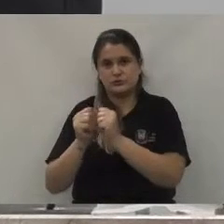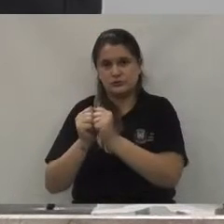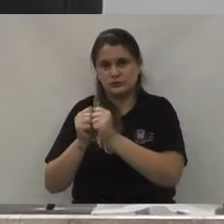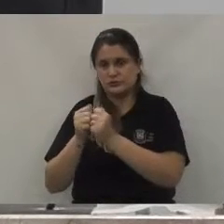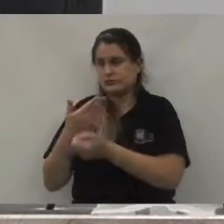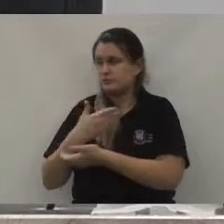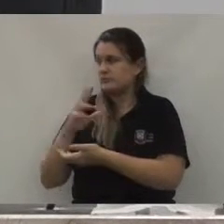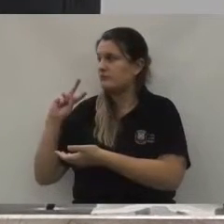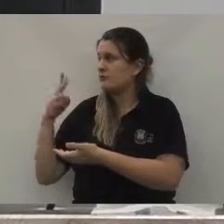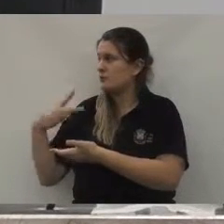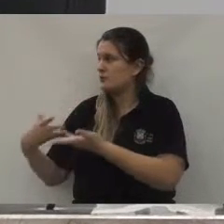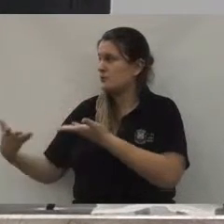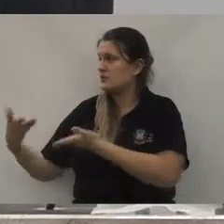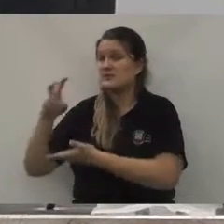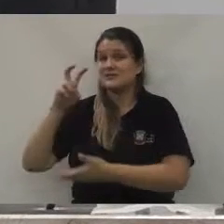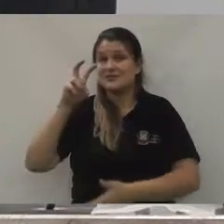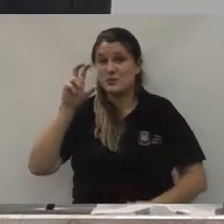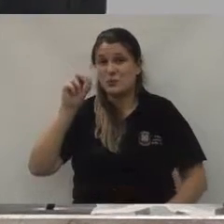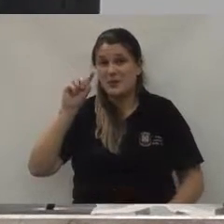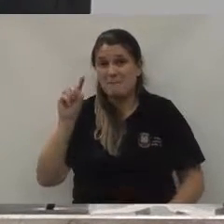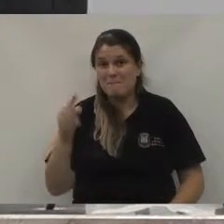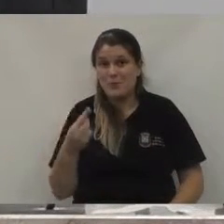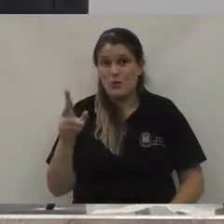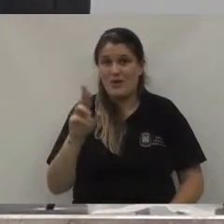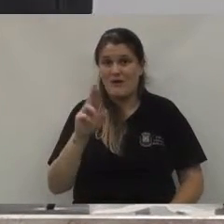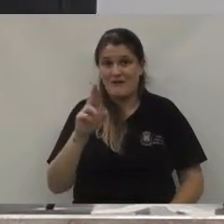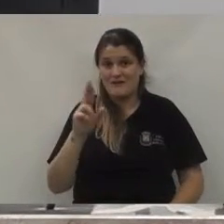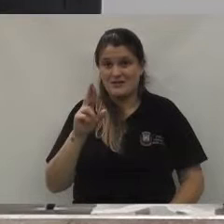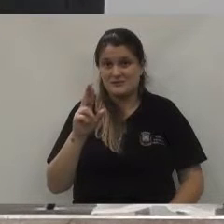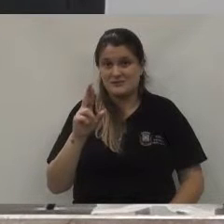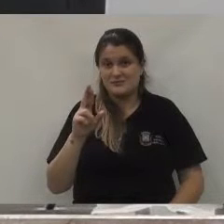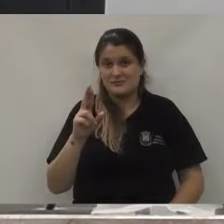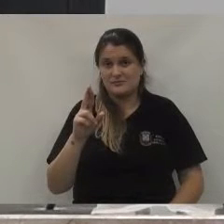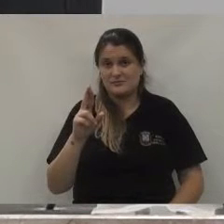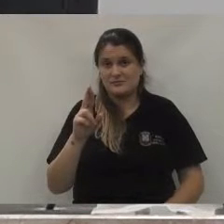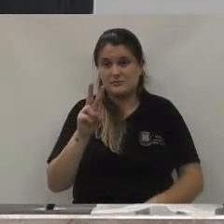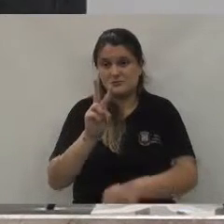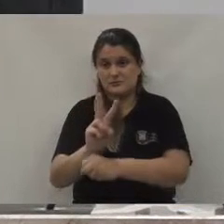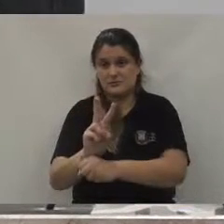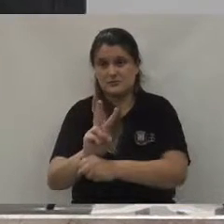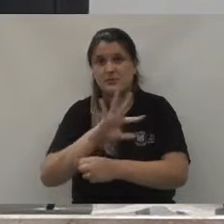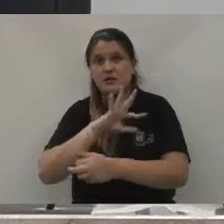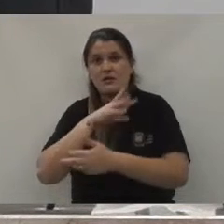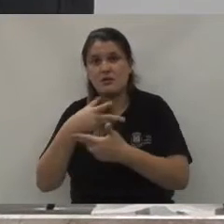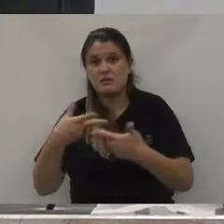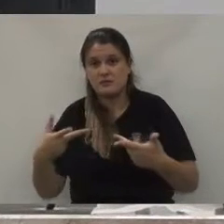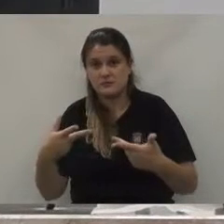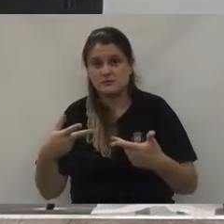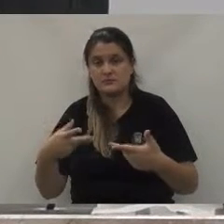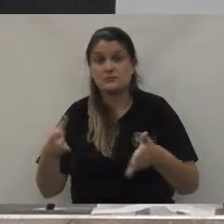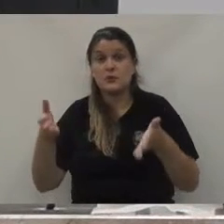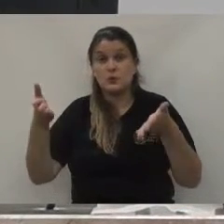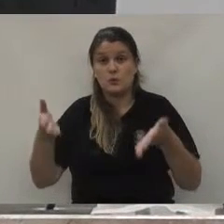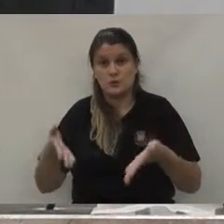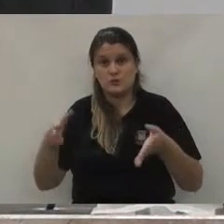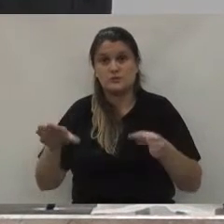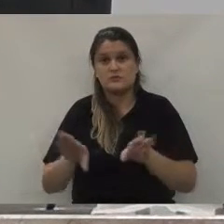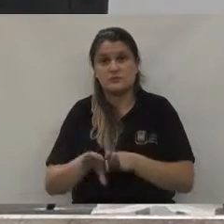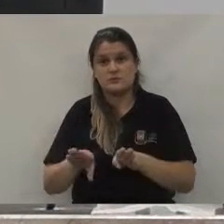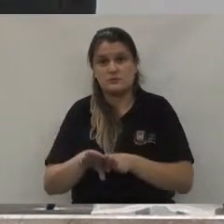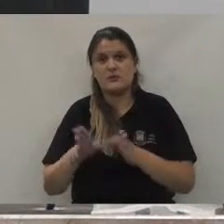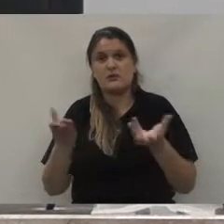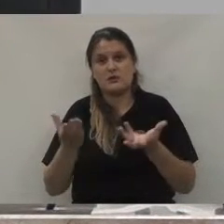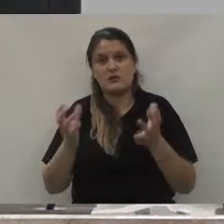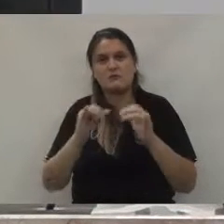colegas 50 mil reais pra cá pra proteção animal e hoje também eu